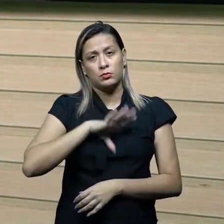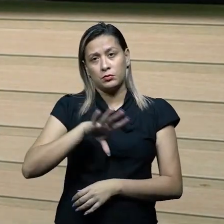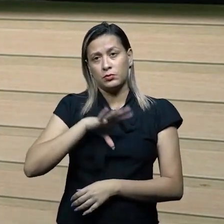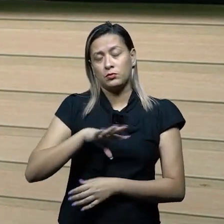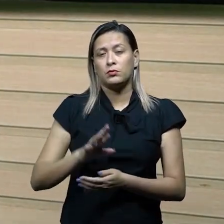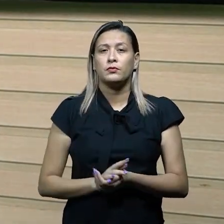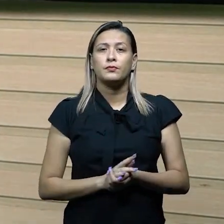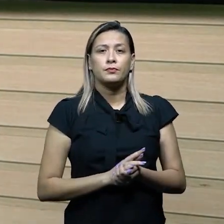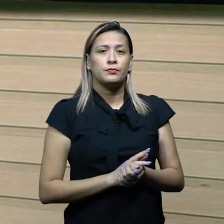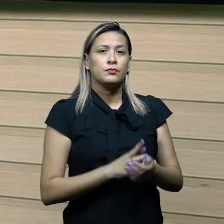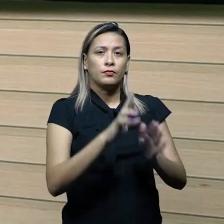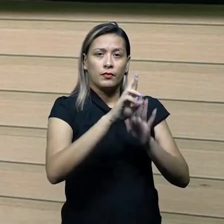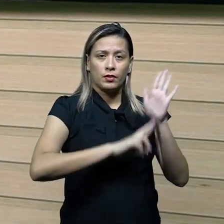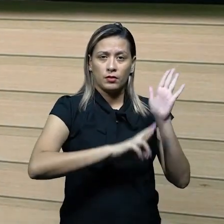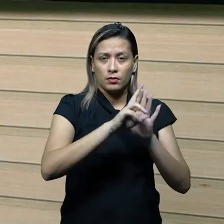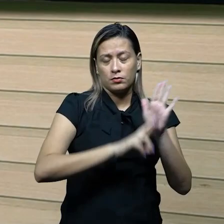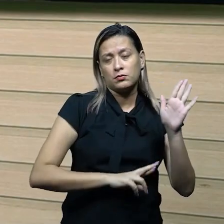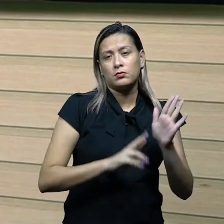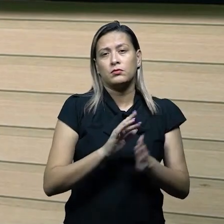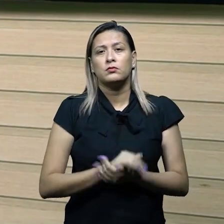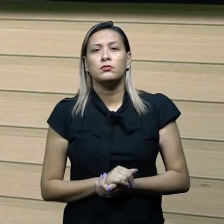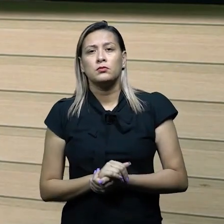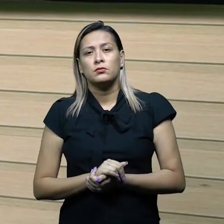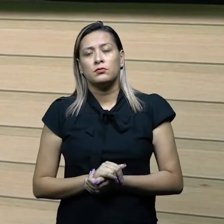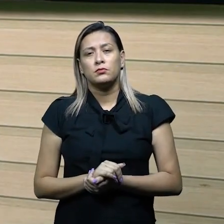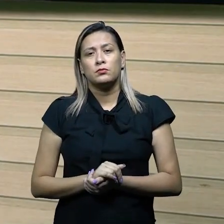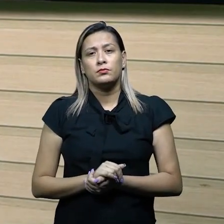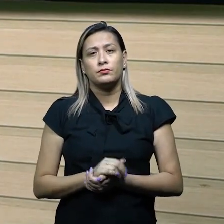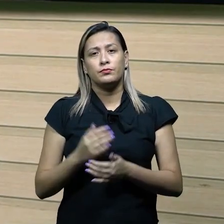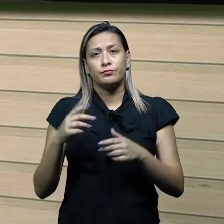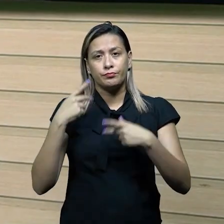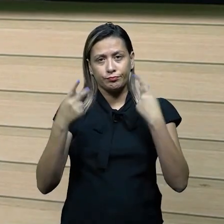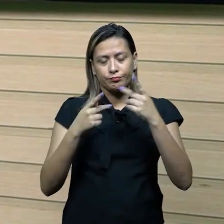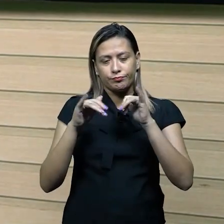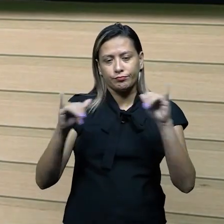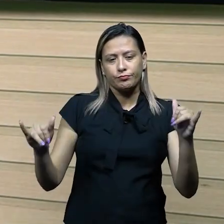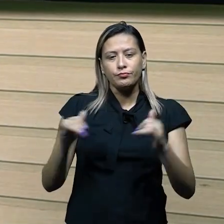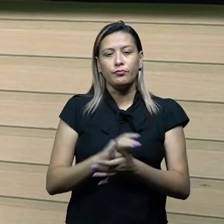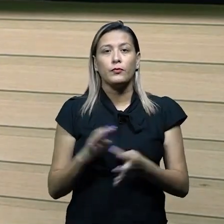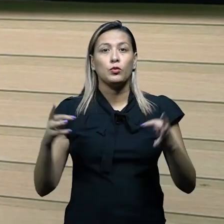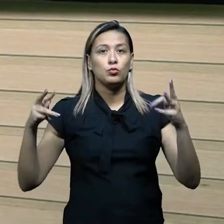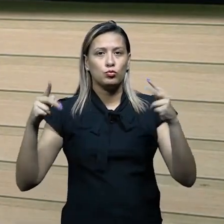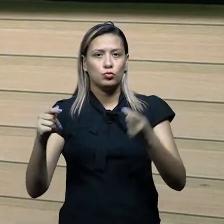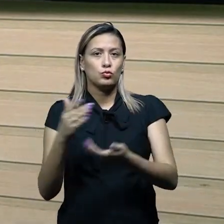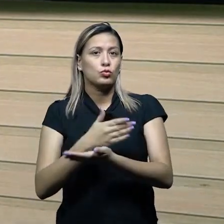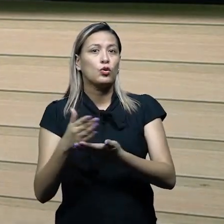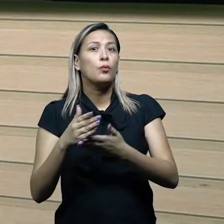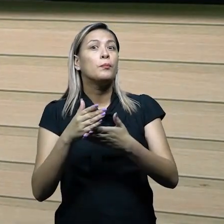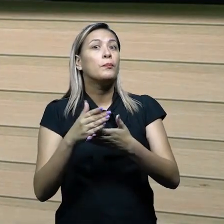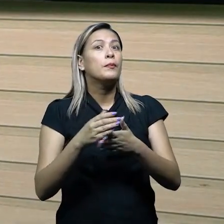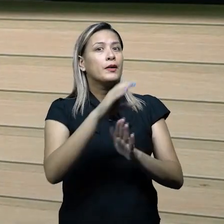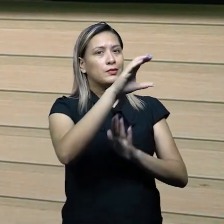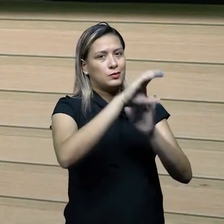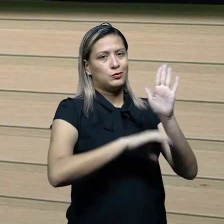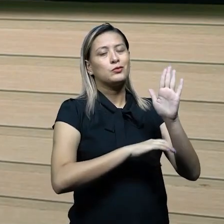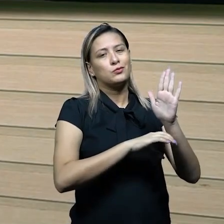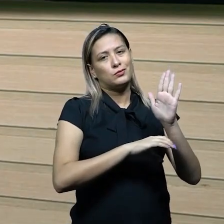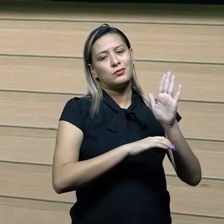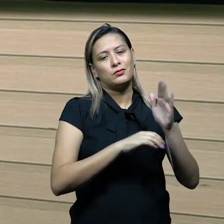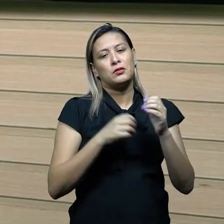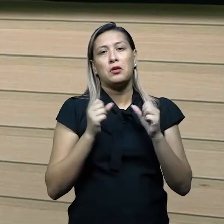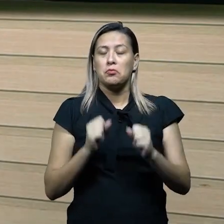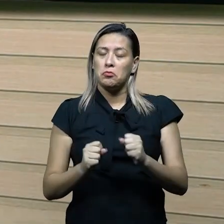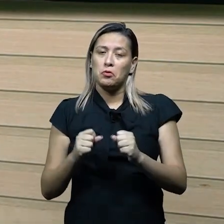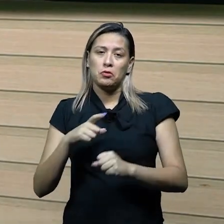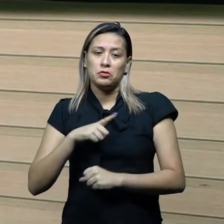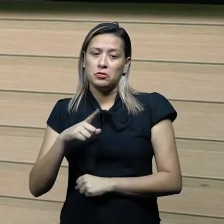matemática, um teste de português, uma redação, um teste de informática. Então, repetindo, na questão da seleção, tudo começa pelo